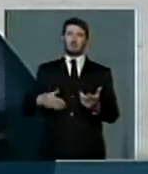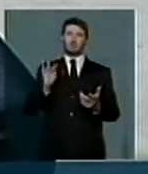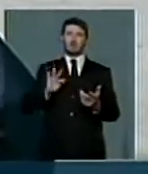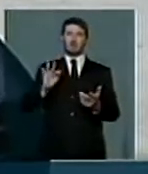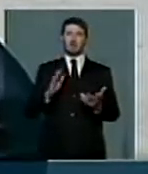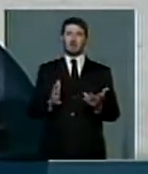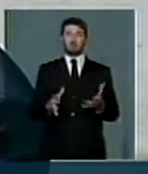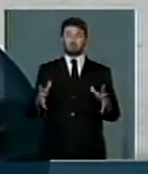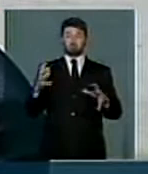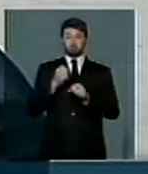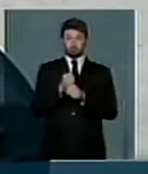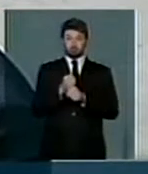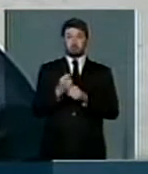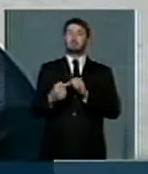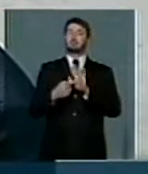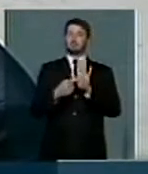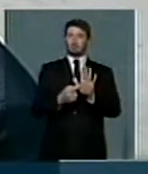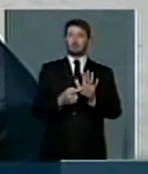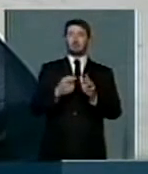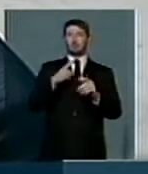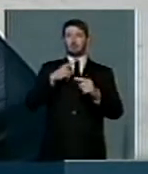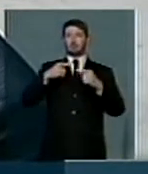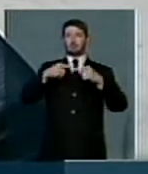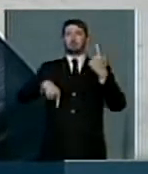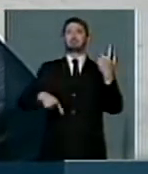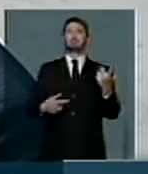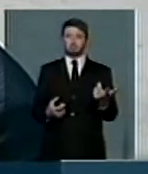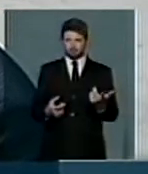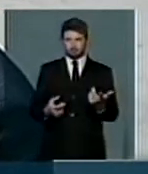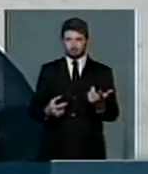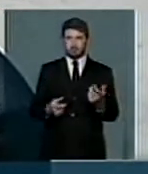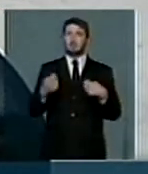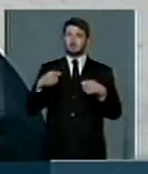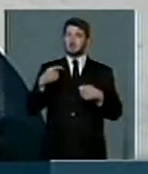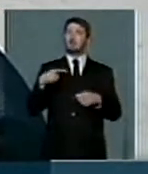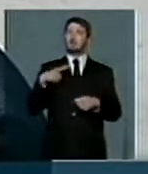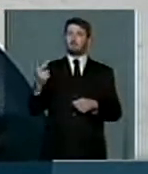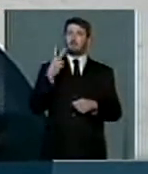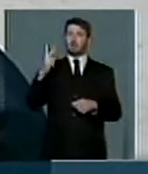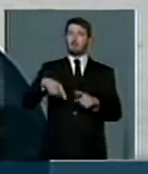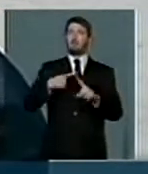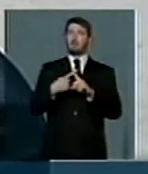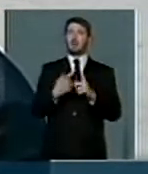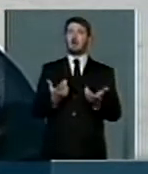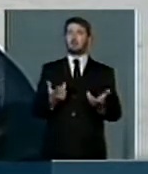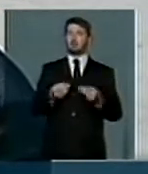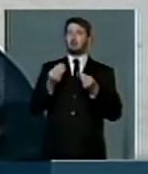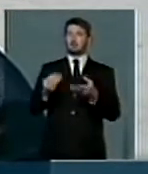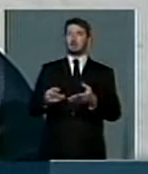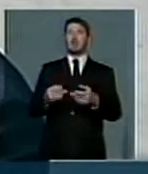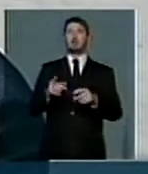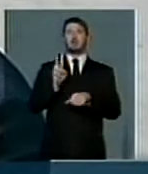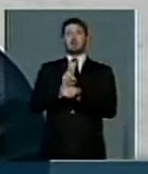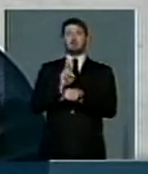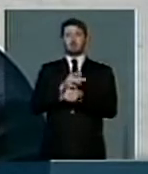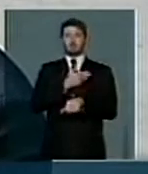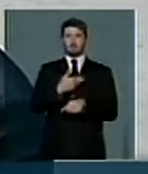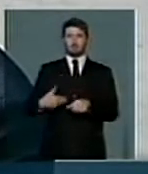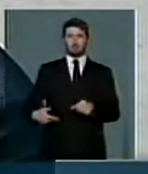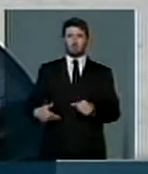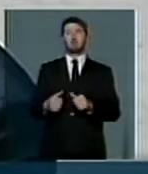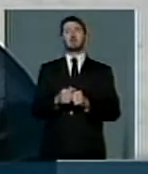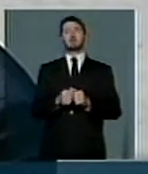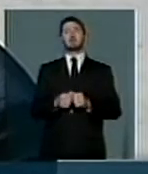por si só revelam essa distorção e a necessidade da valorização da Defensoria Pública, não